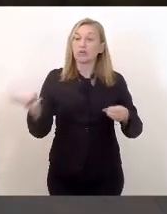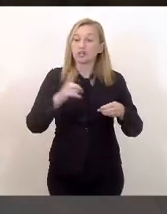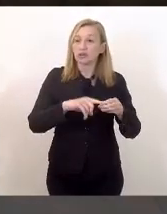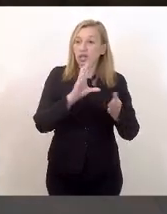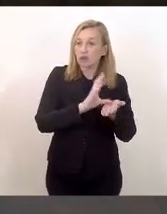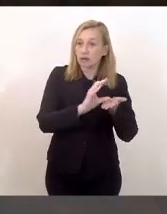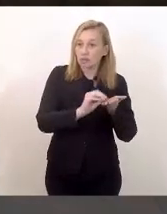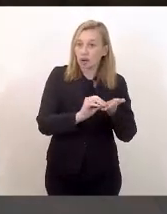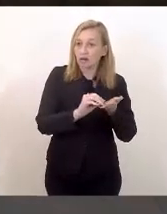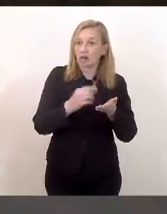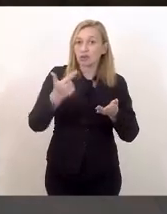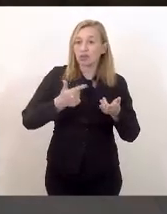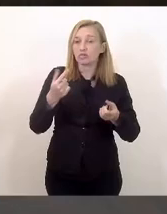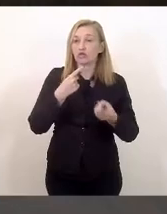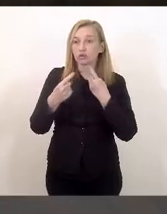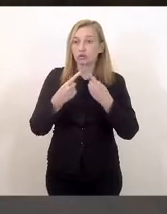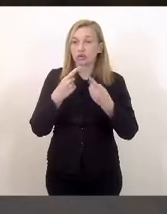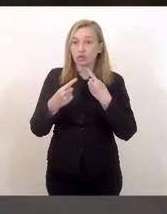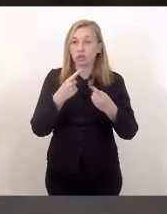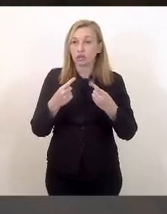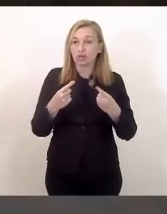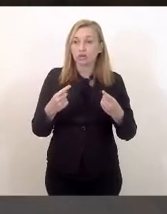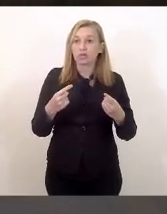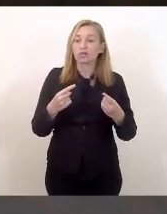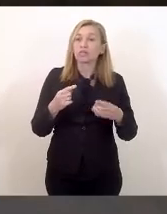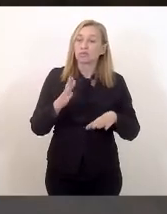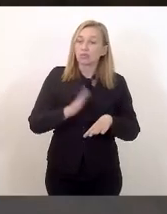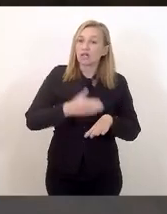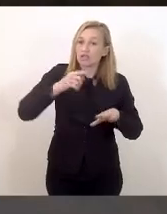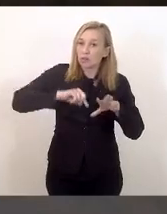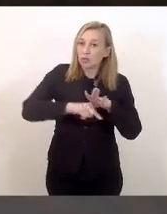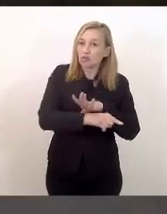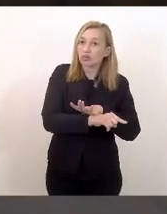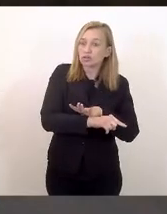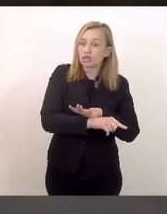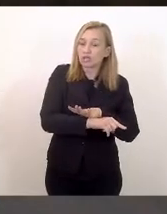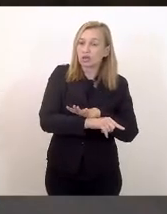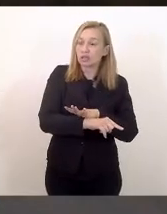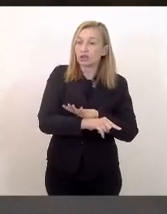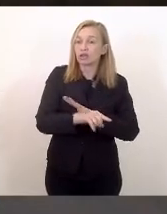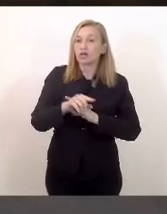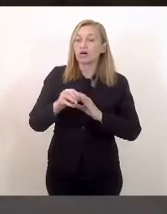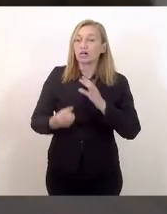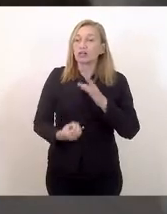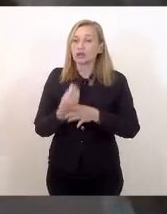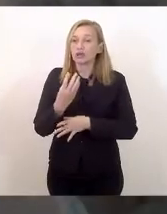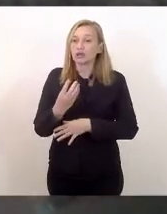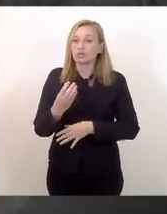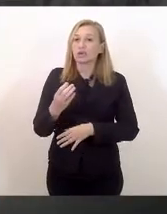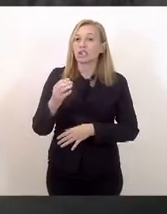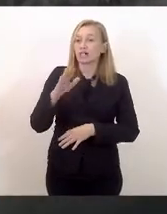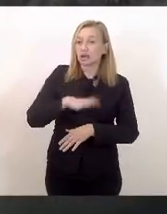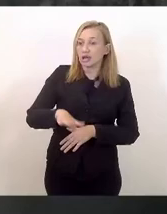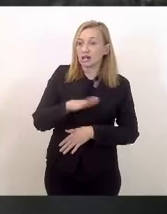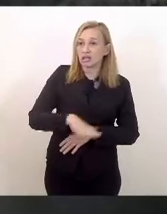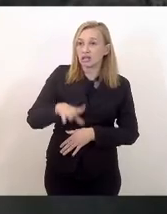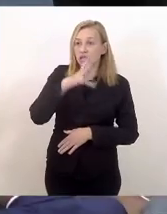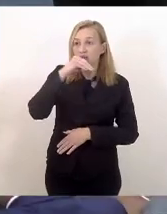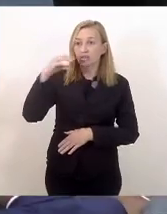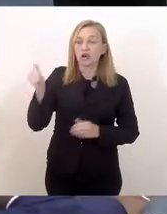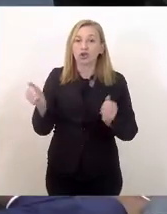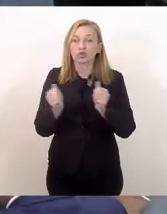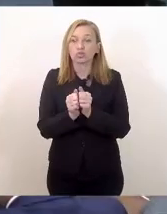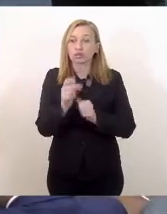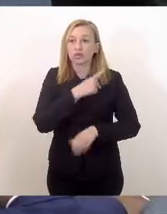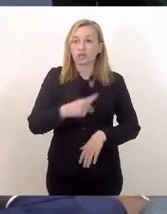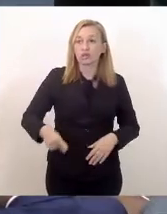para segunda discussão, com uma discussão mais aprofundada com a Fundação da Infância e Adolescência, que, junto com sua presidente, se